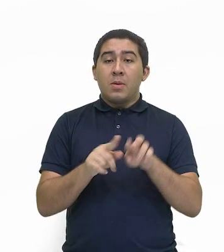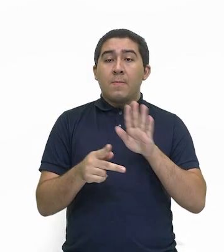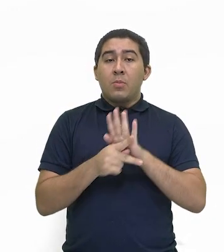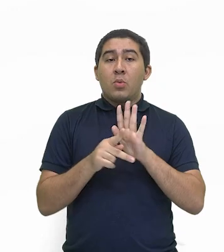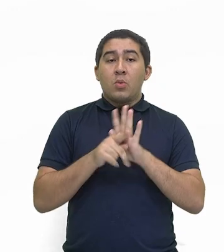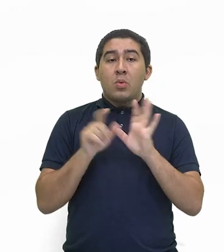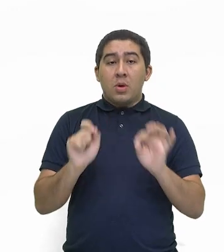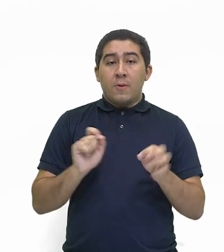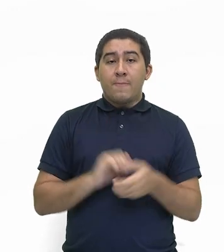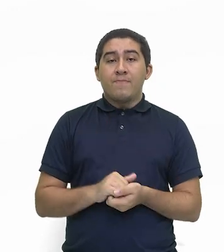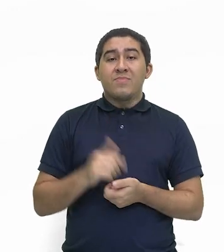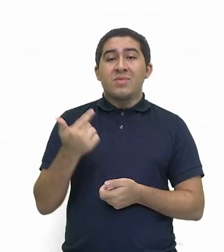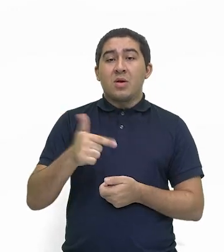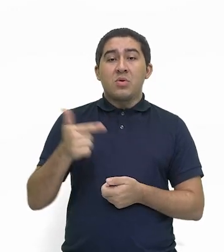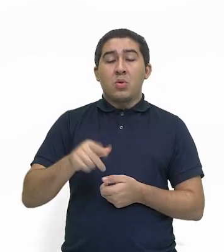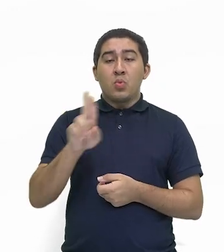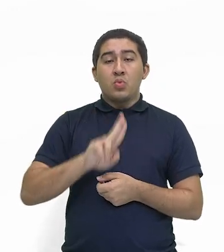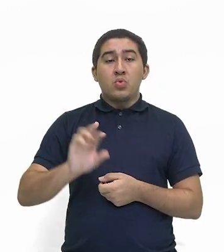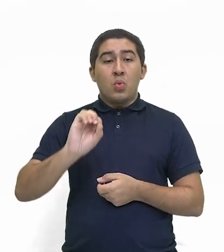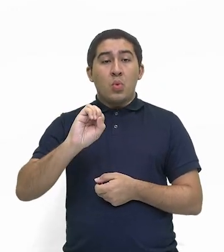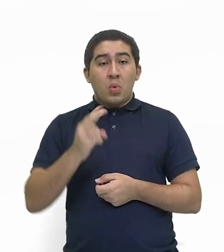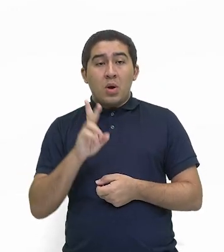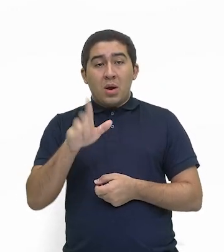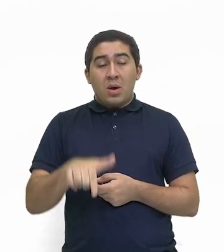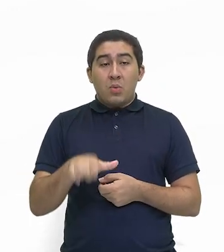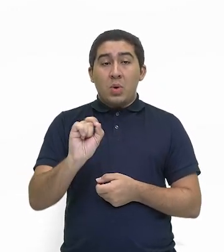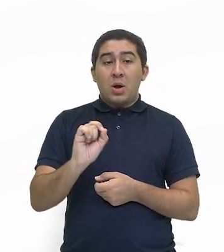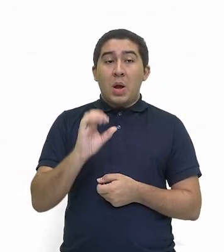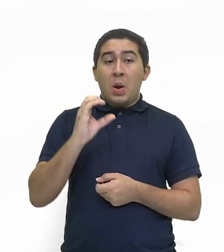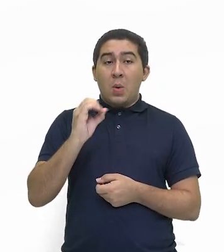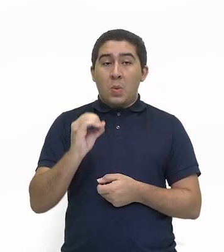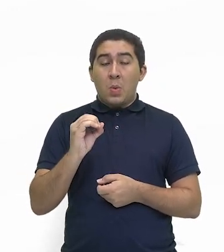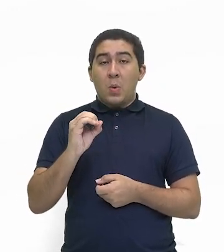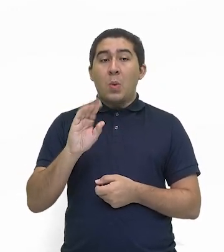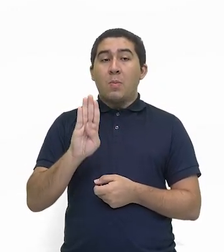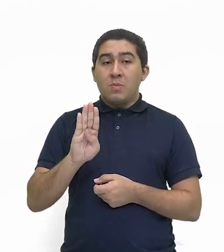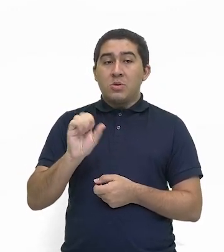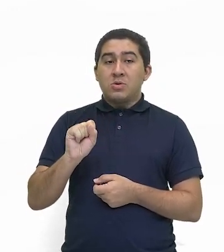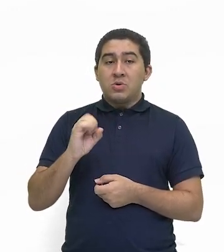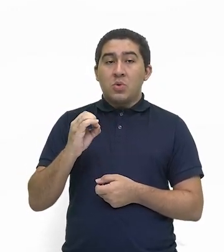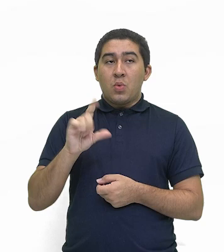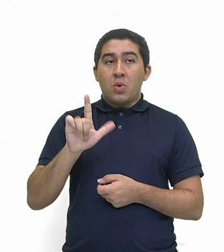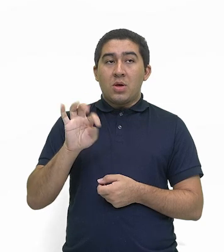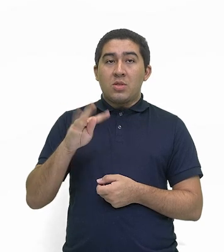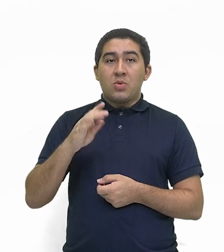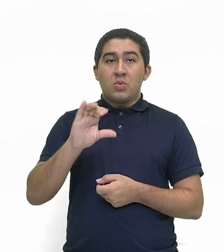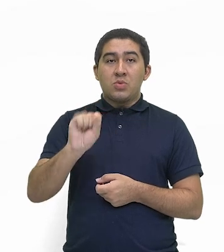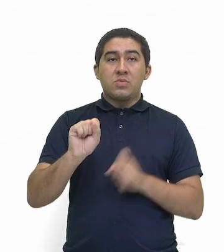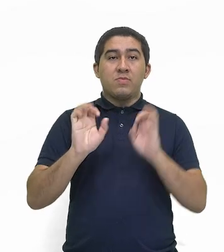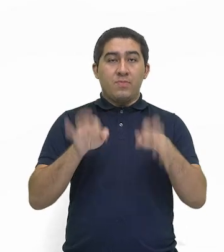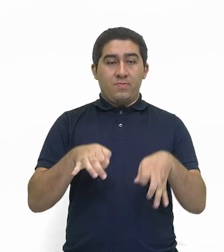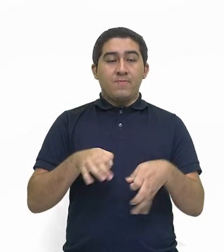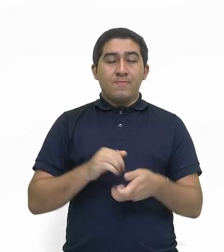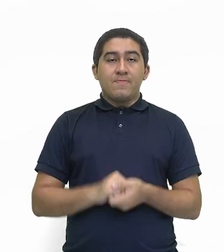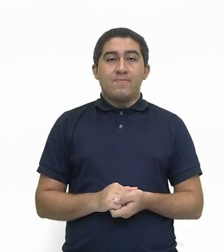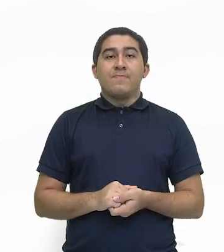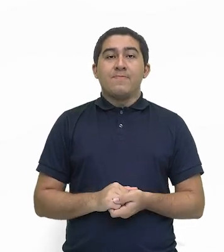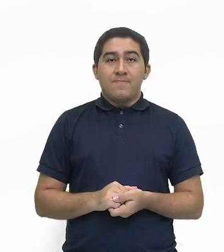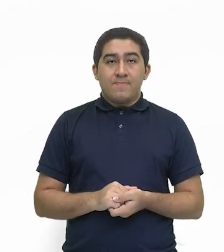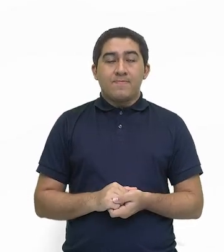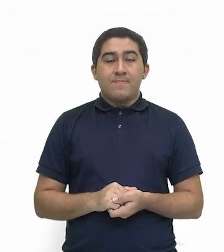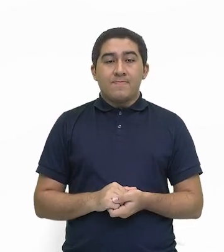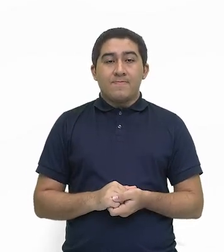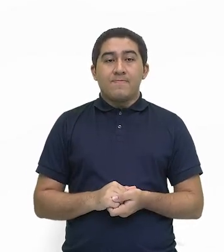eletrônicos que não são mais utilizados ou estão obsoletos, ok? Então, aí nós